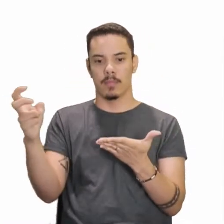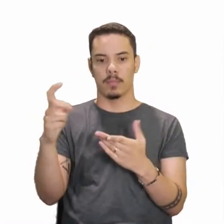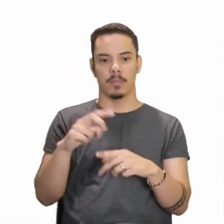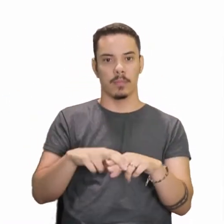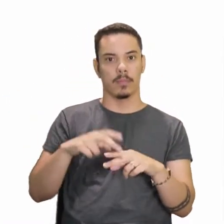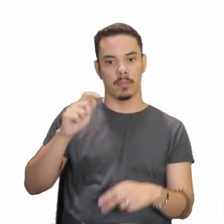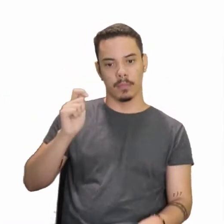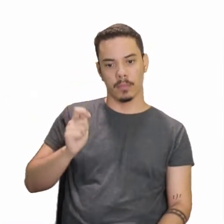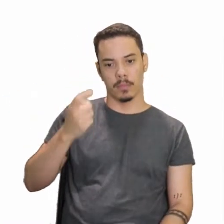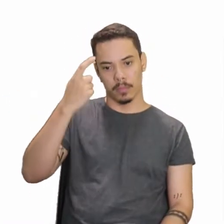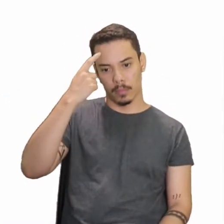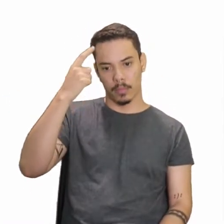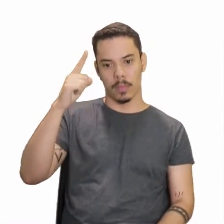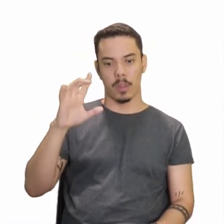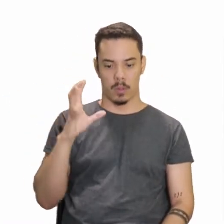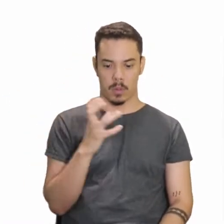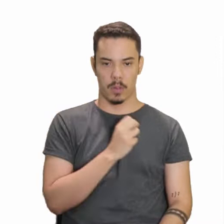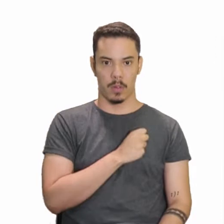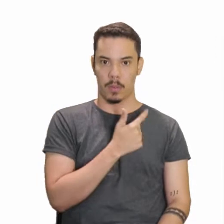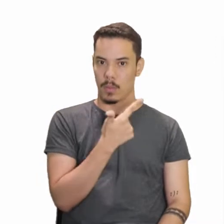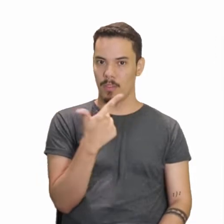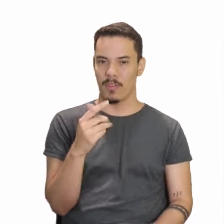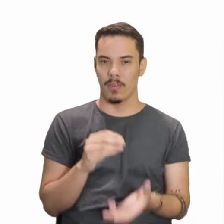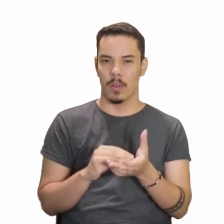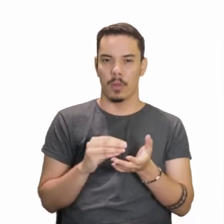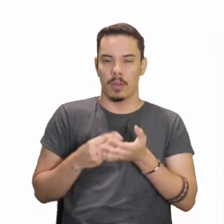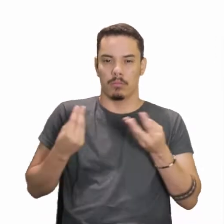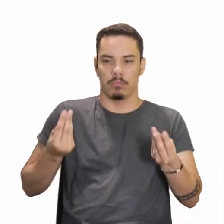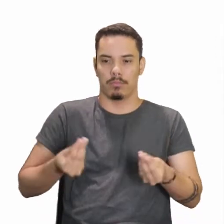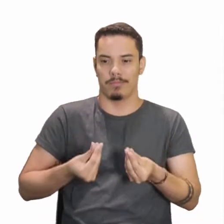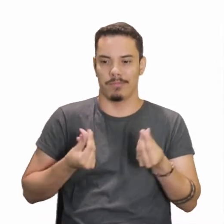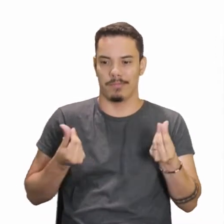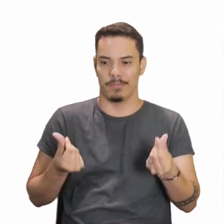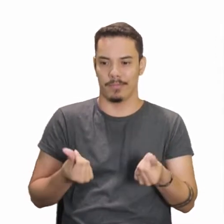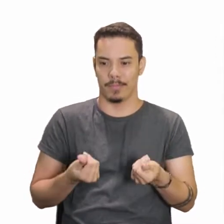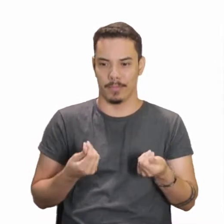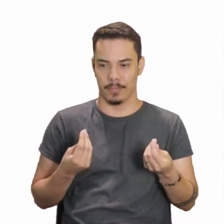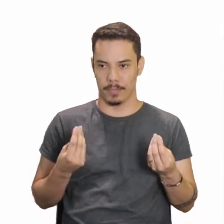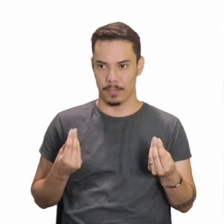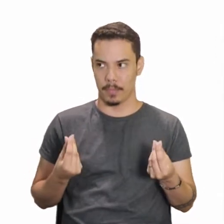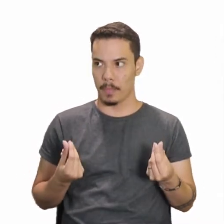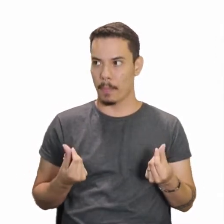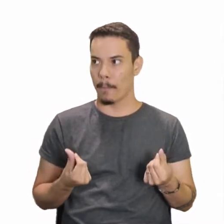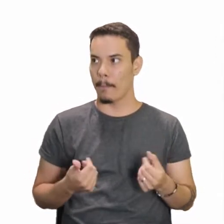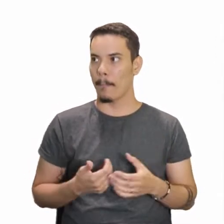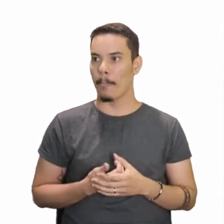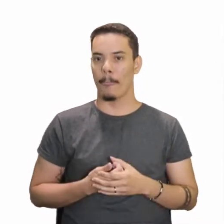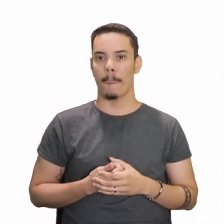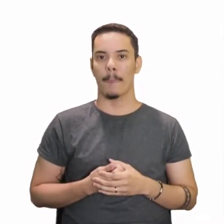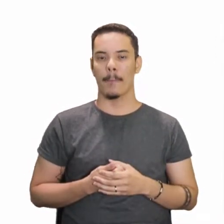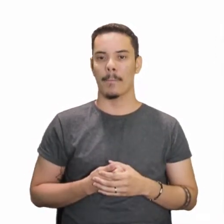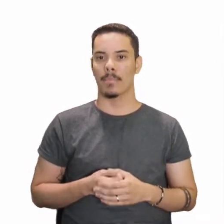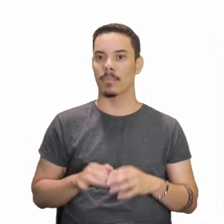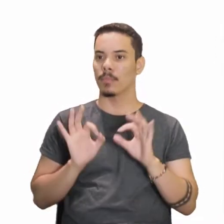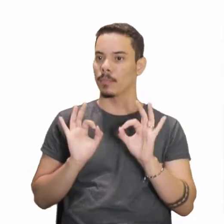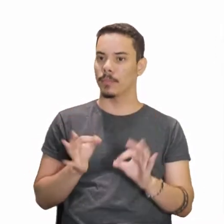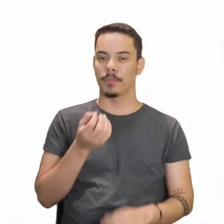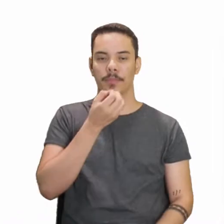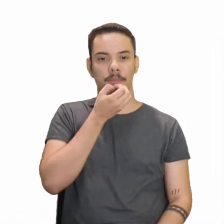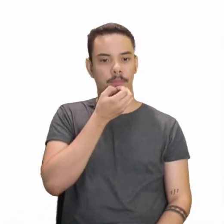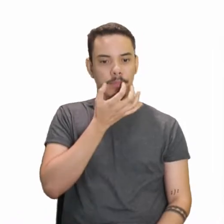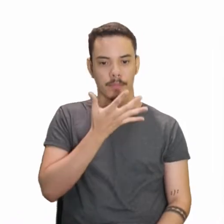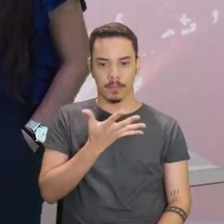sem ventura e o amor sem brilho. Ok. Muito bem colocado isso aí por Olavo Bilac,